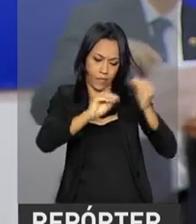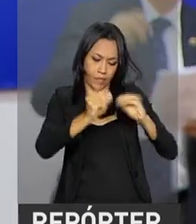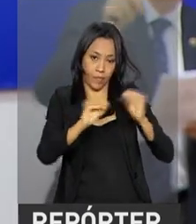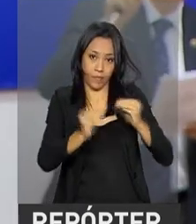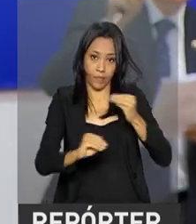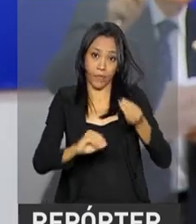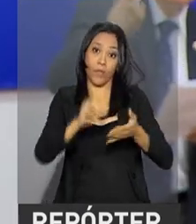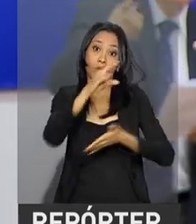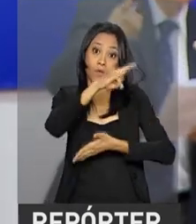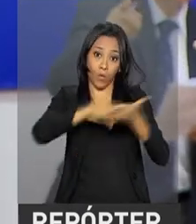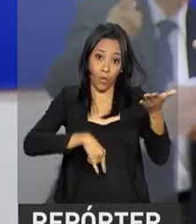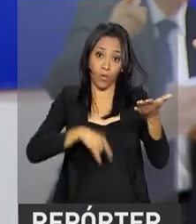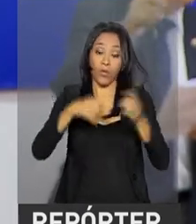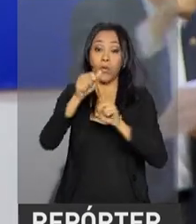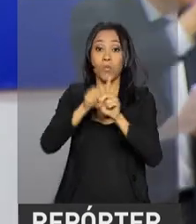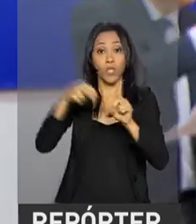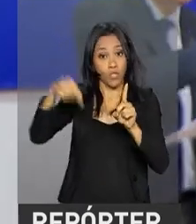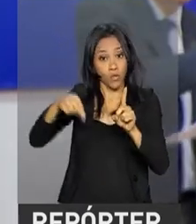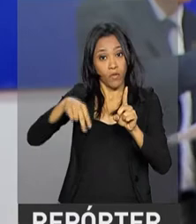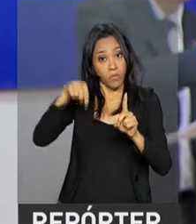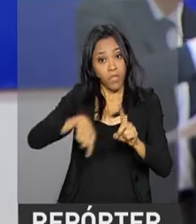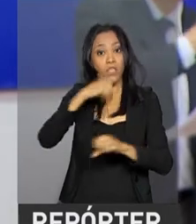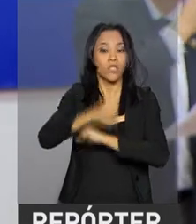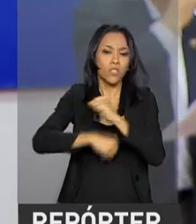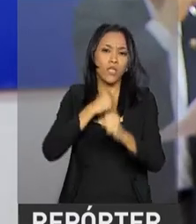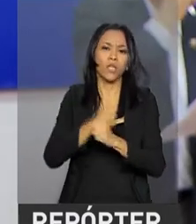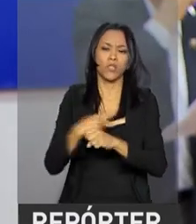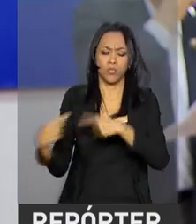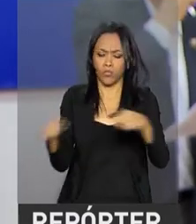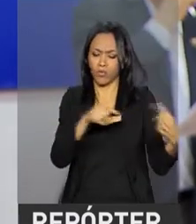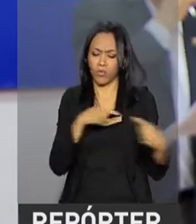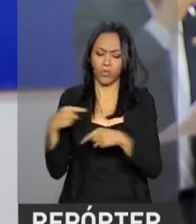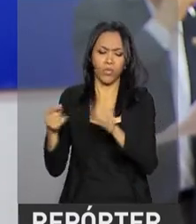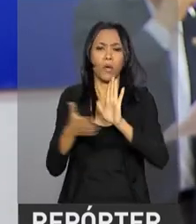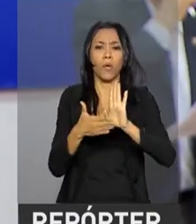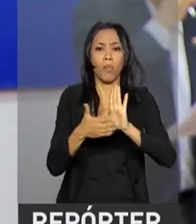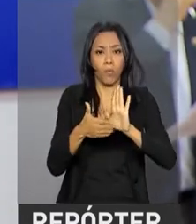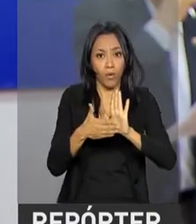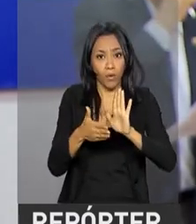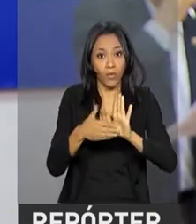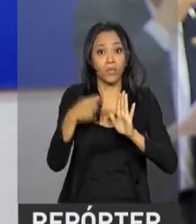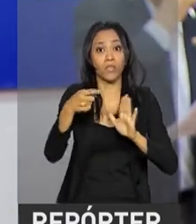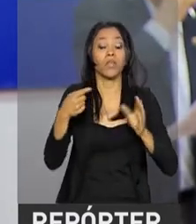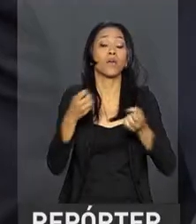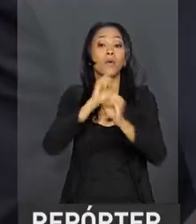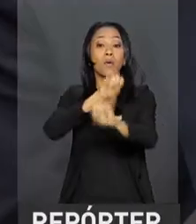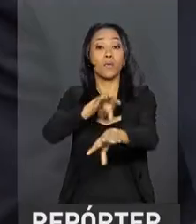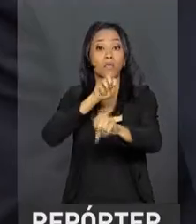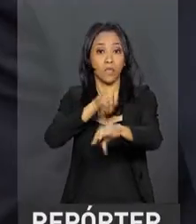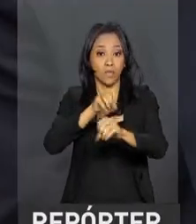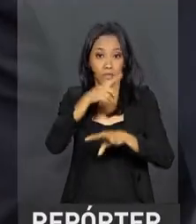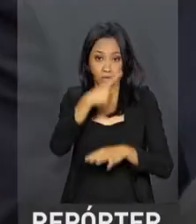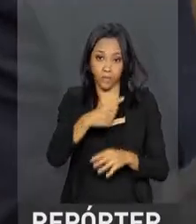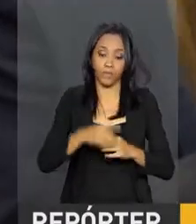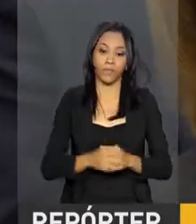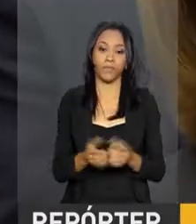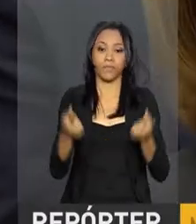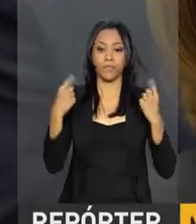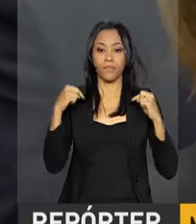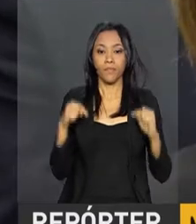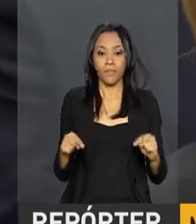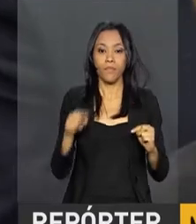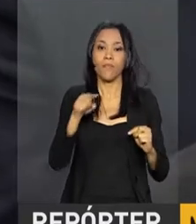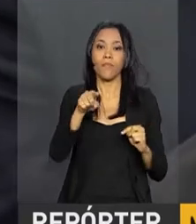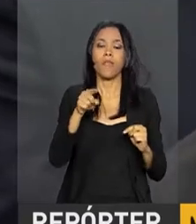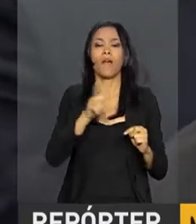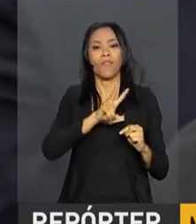Em novembro deste ano, os conselheiros discutiram a proposta com o Ministério da Educação. A base vai